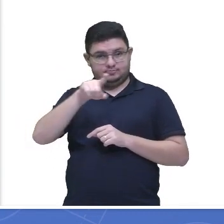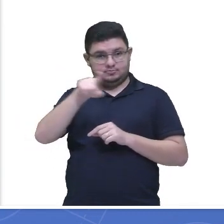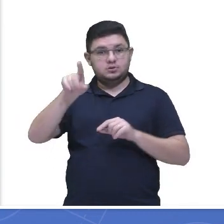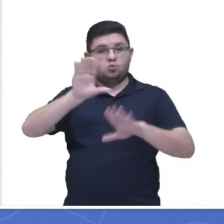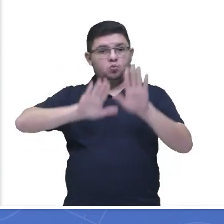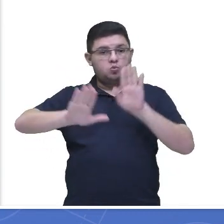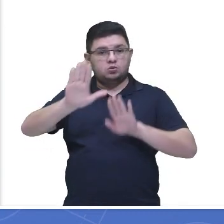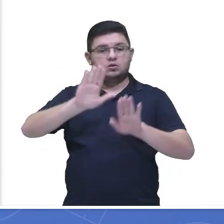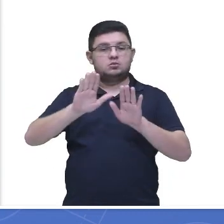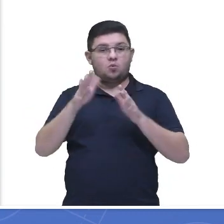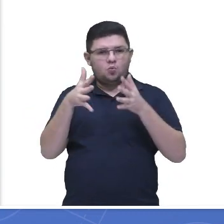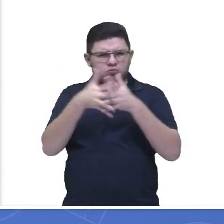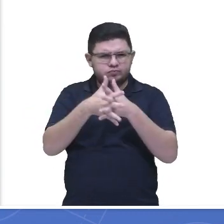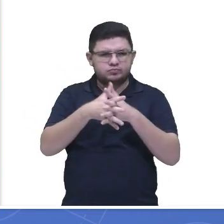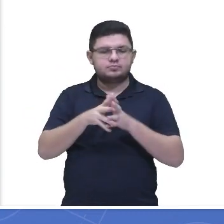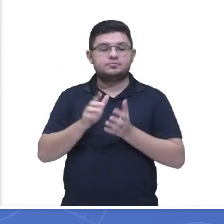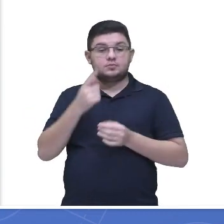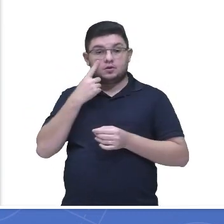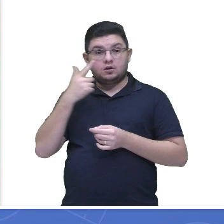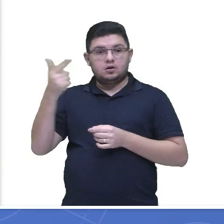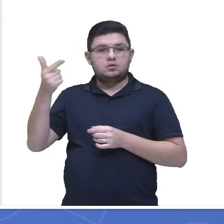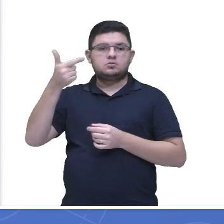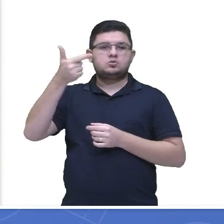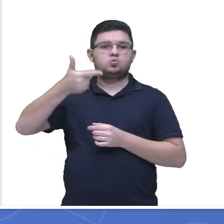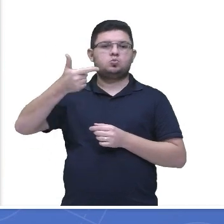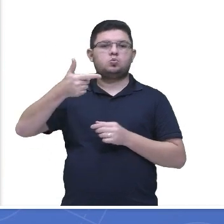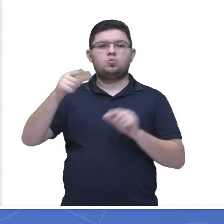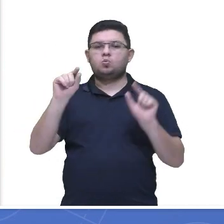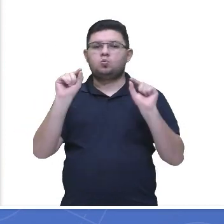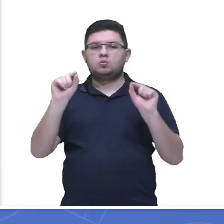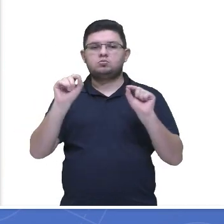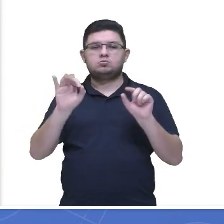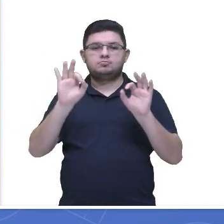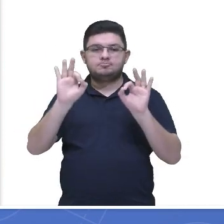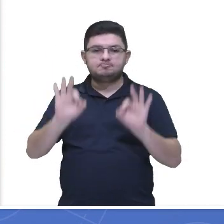né, a alternativa correta